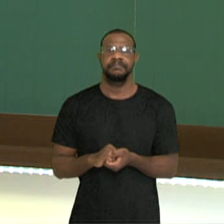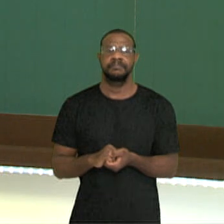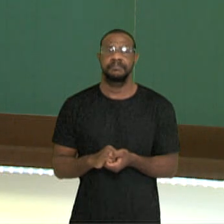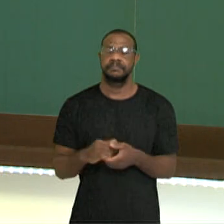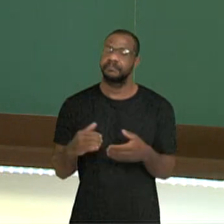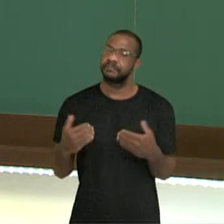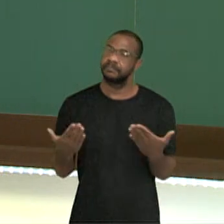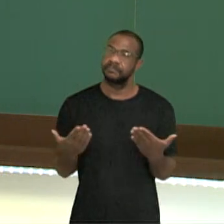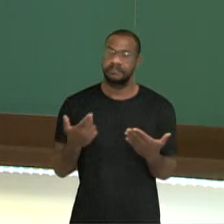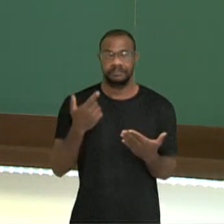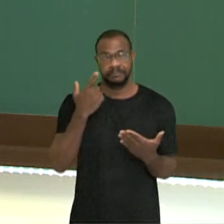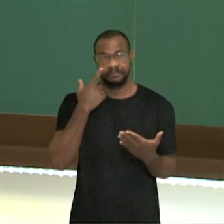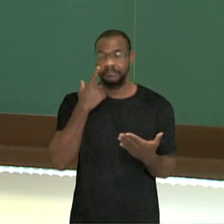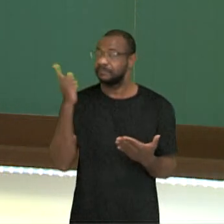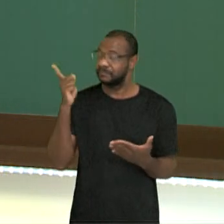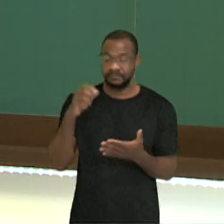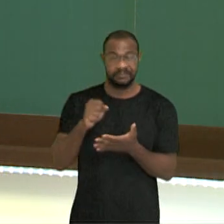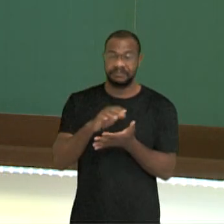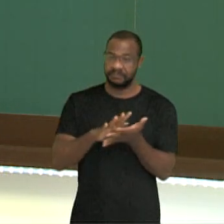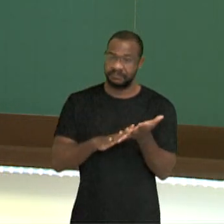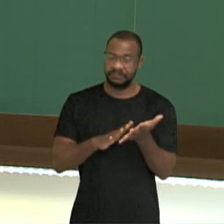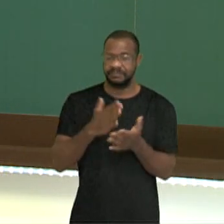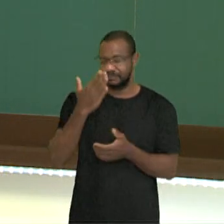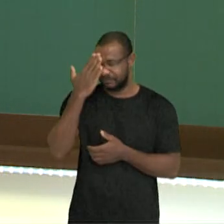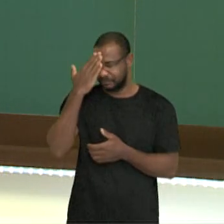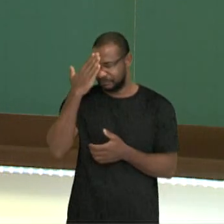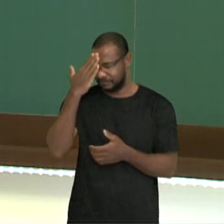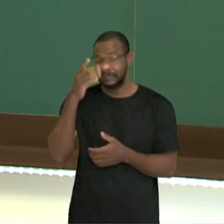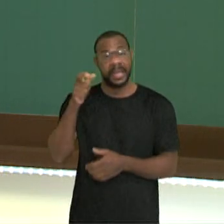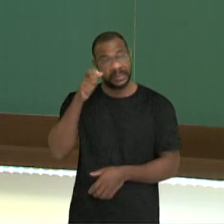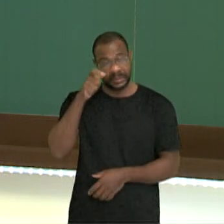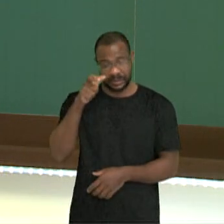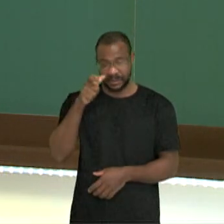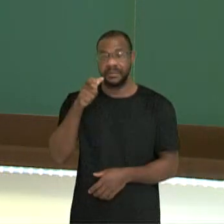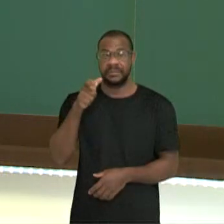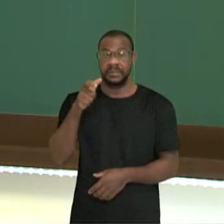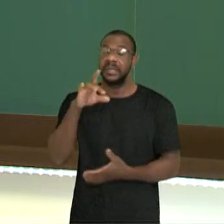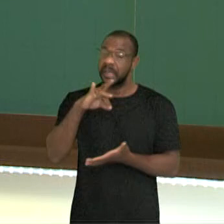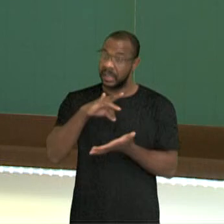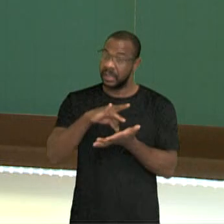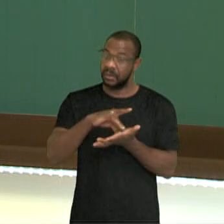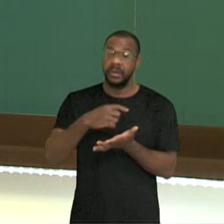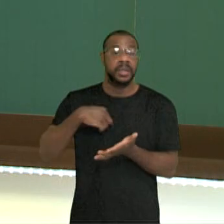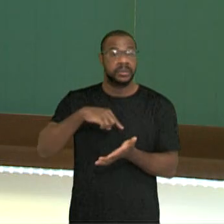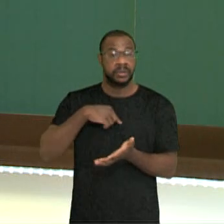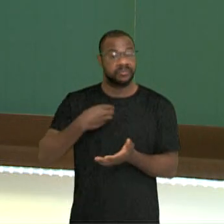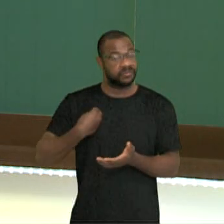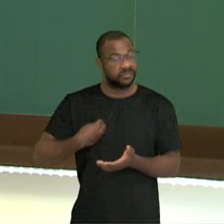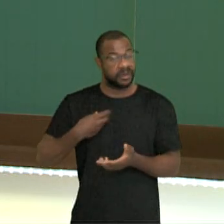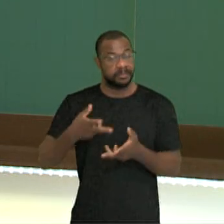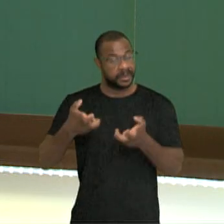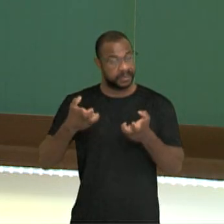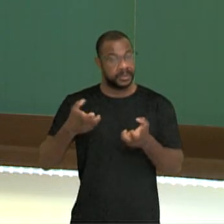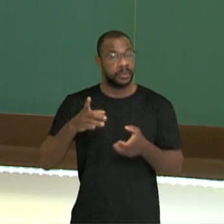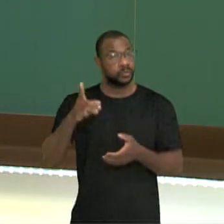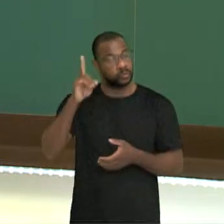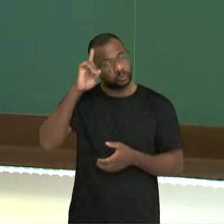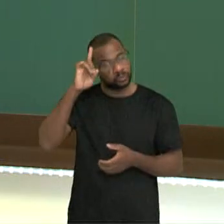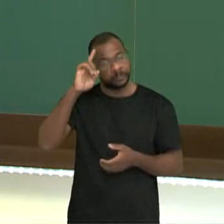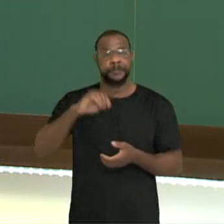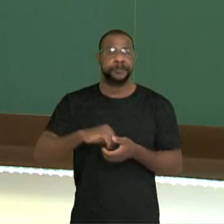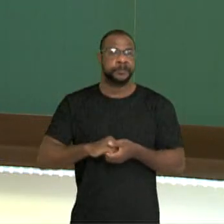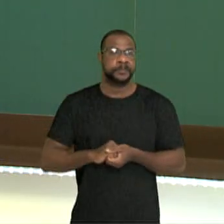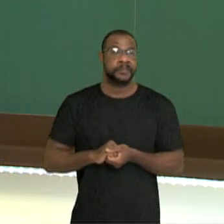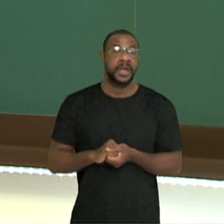Então esse tipo de problema, gente, é um problema bastante interessante e real que a gente vai viver no nosso dia a dia. Então vamos